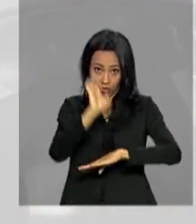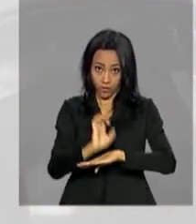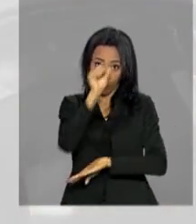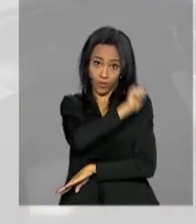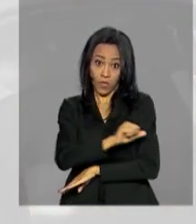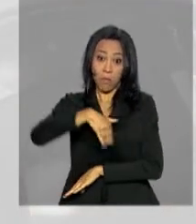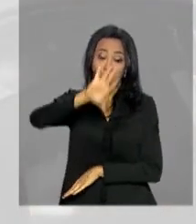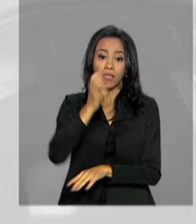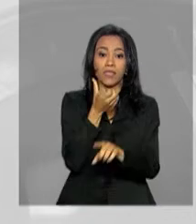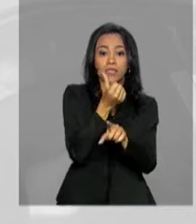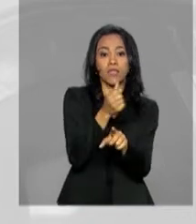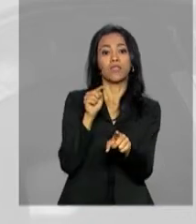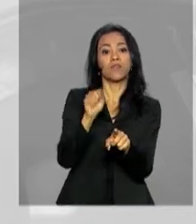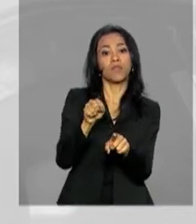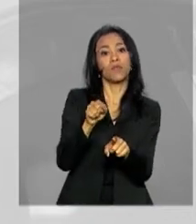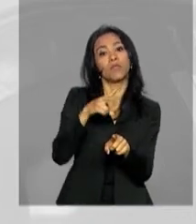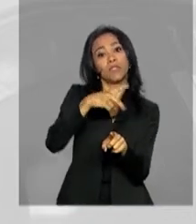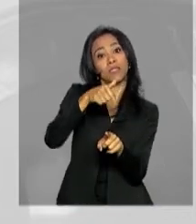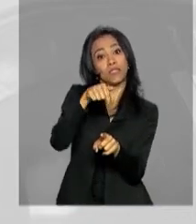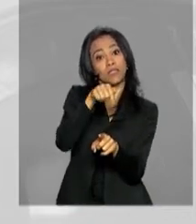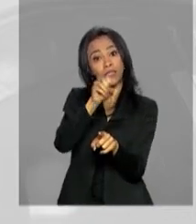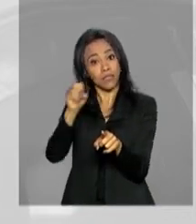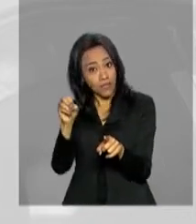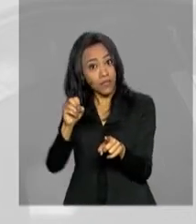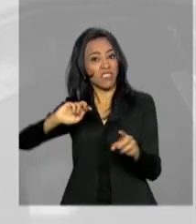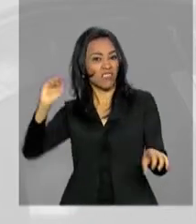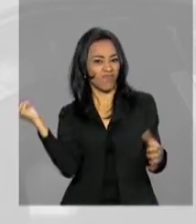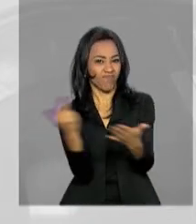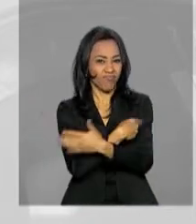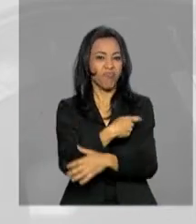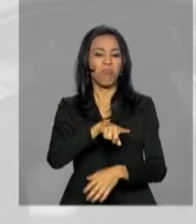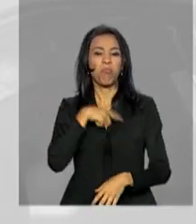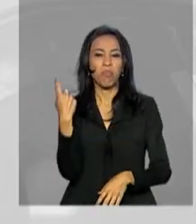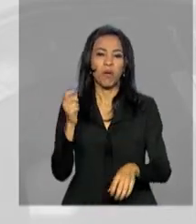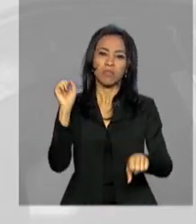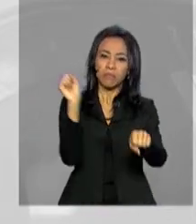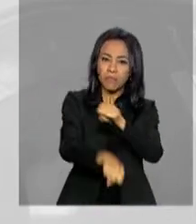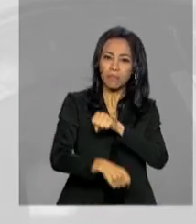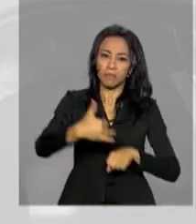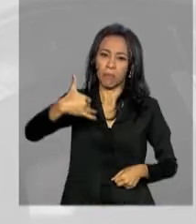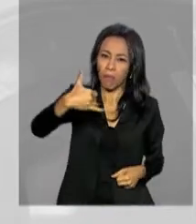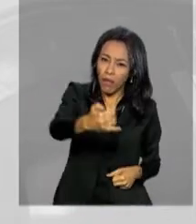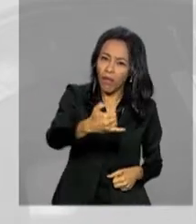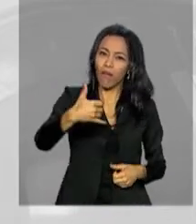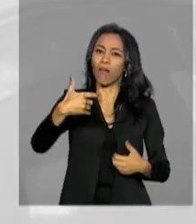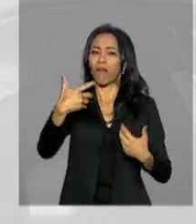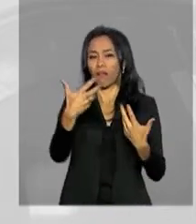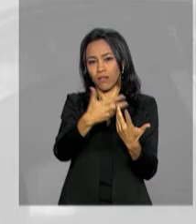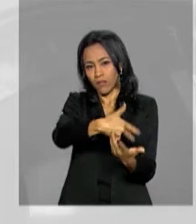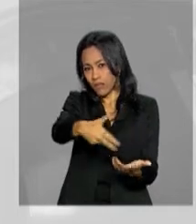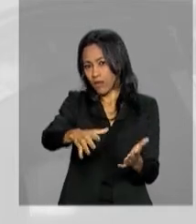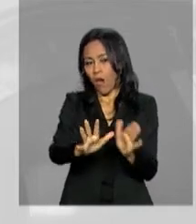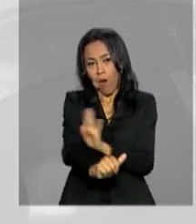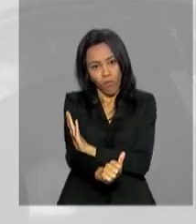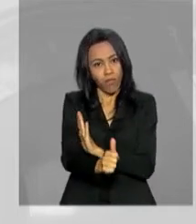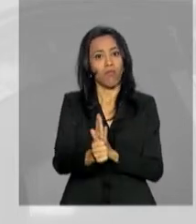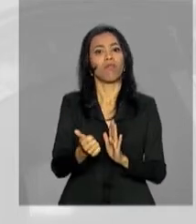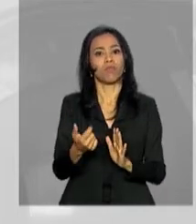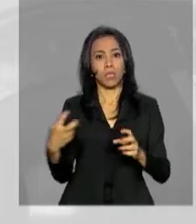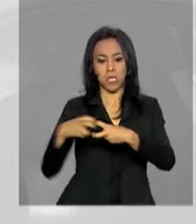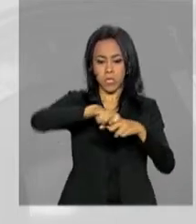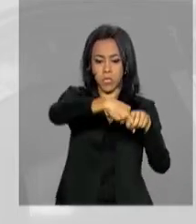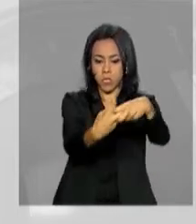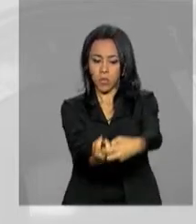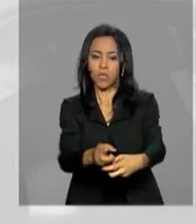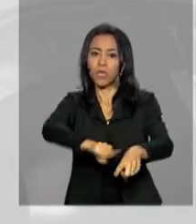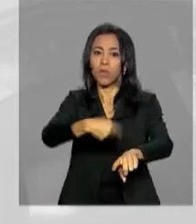de 6.700 casos de letalidade violenta, que envolvem homicídio doloso, latrocínio e lesão corporal